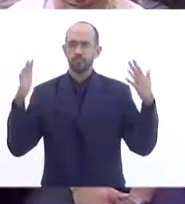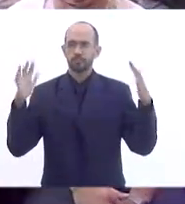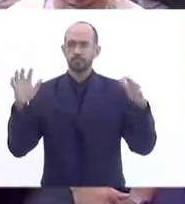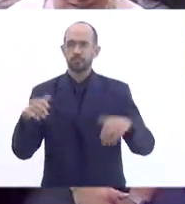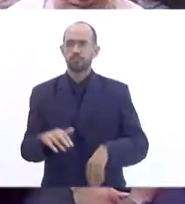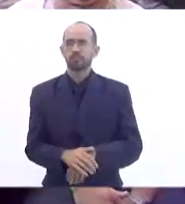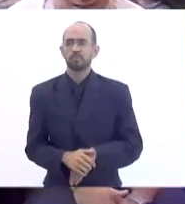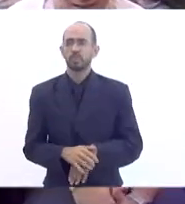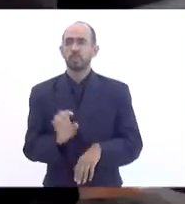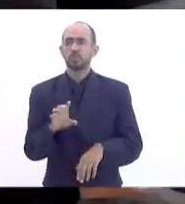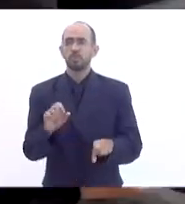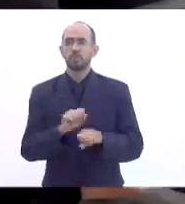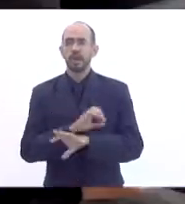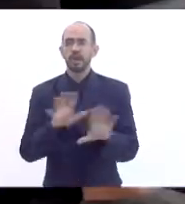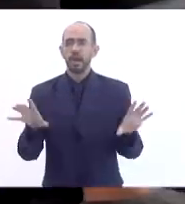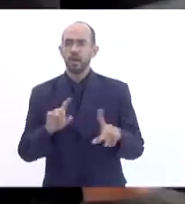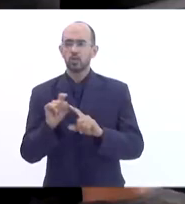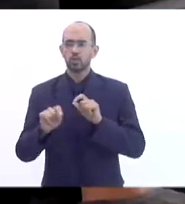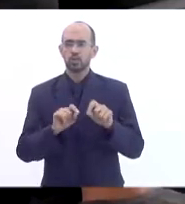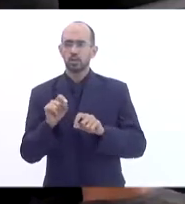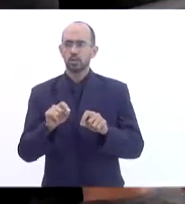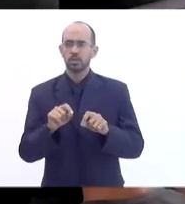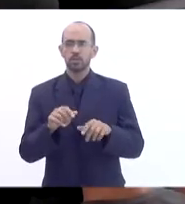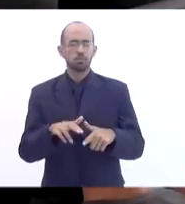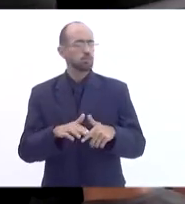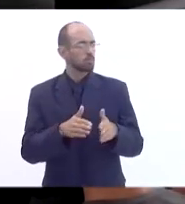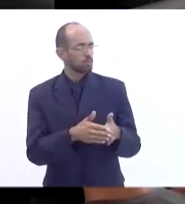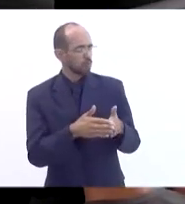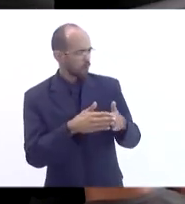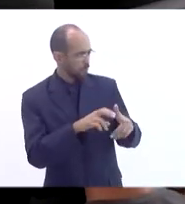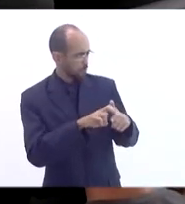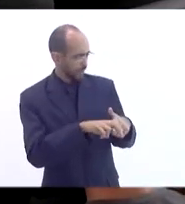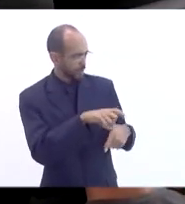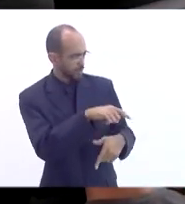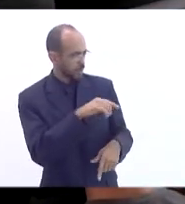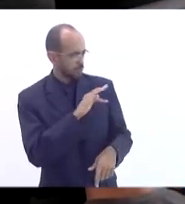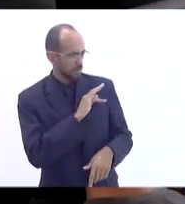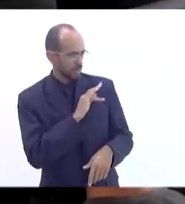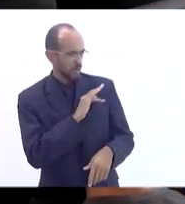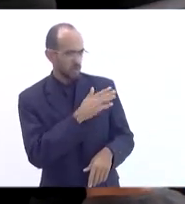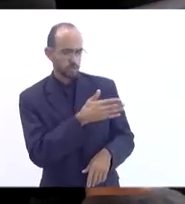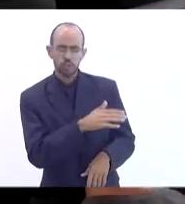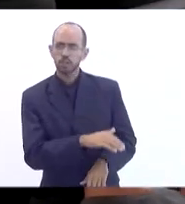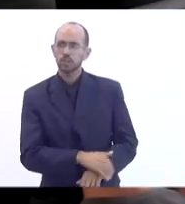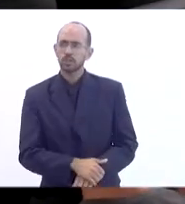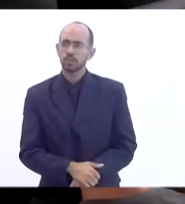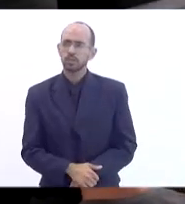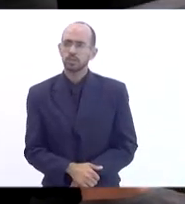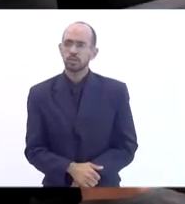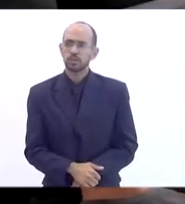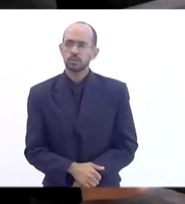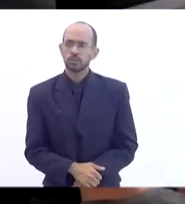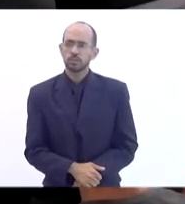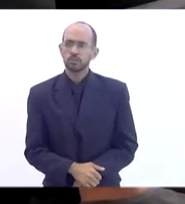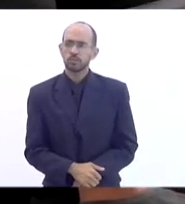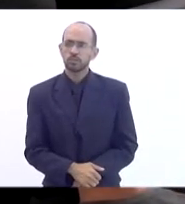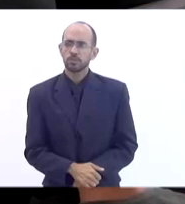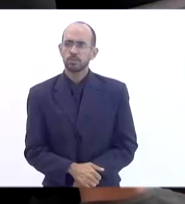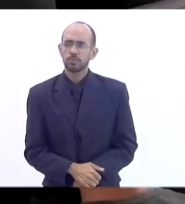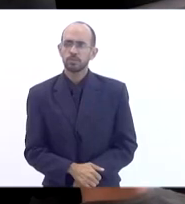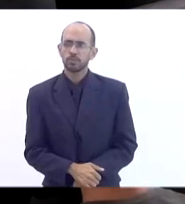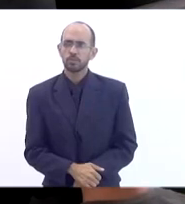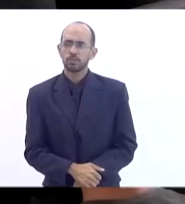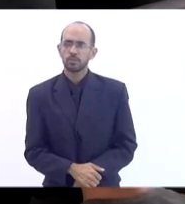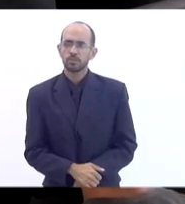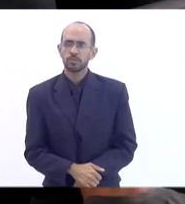é só para deixar claro a cadeira para deputada Martha Rocha aí e não está apresentando